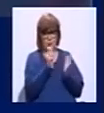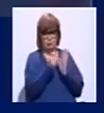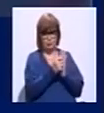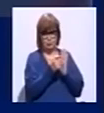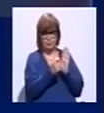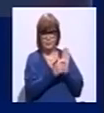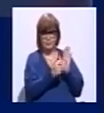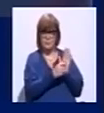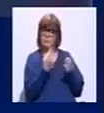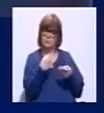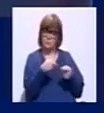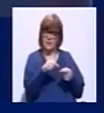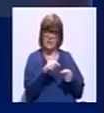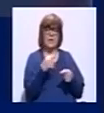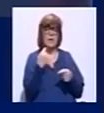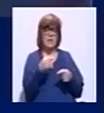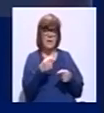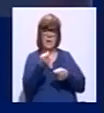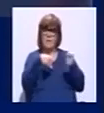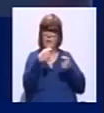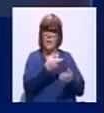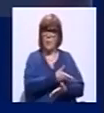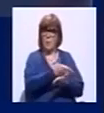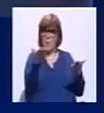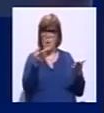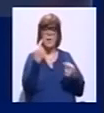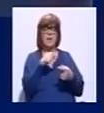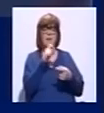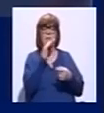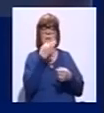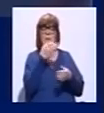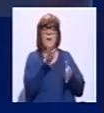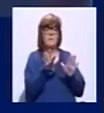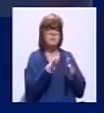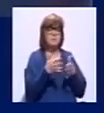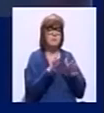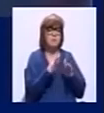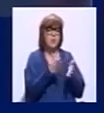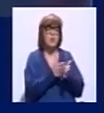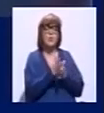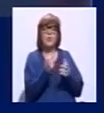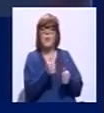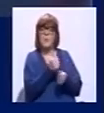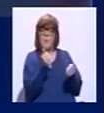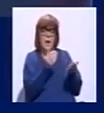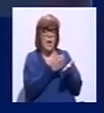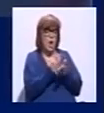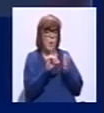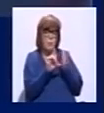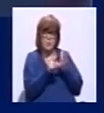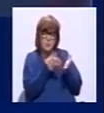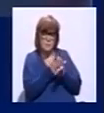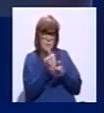para a ter o produto no mercado estaríamos a falar a correr tudo tudo bem todos os processos bem